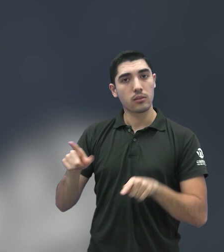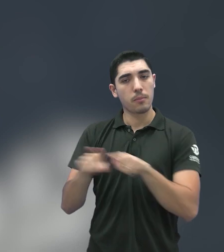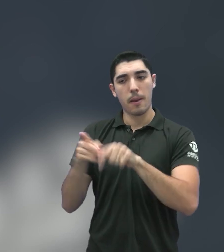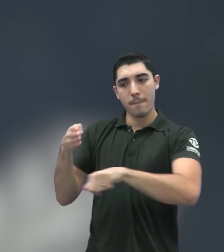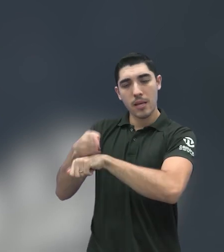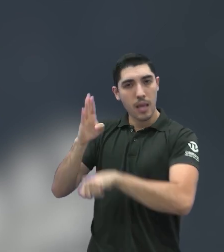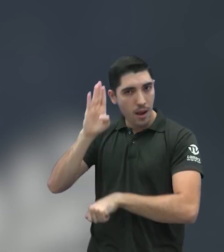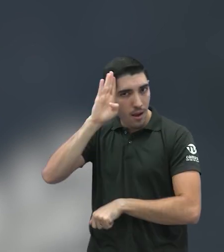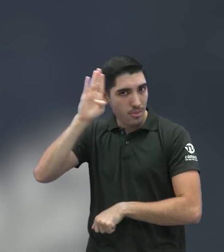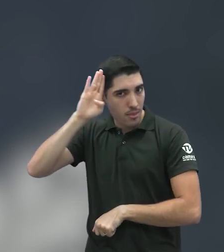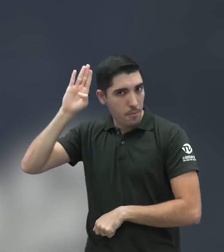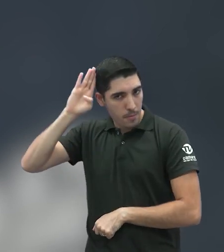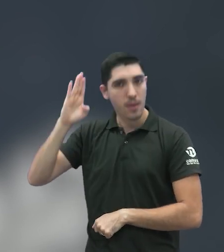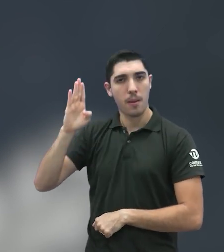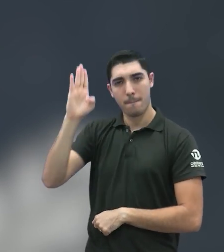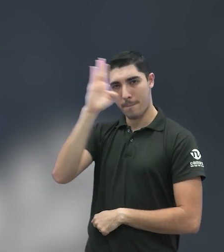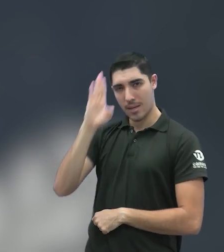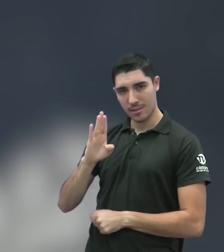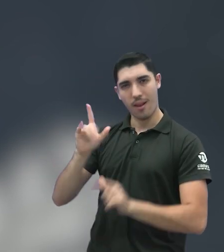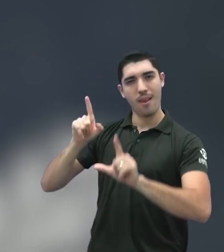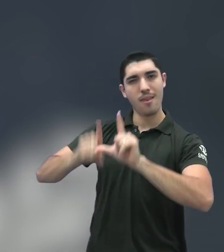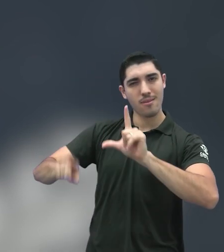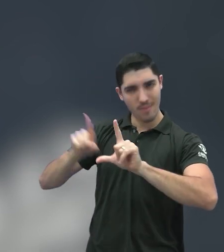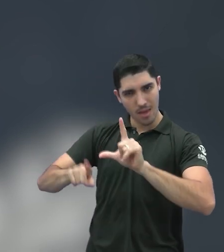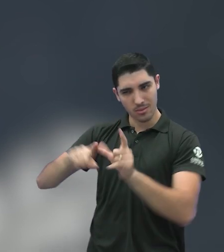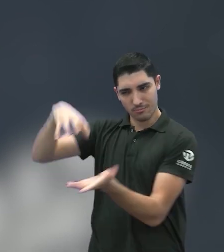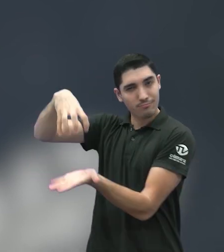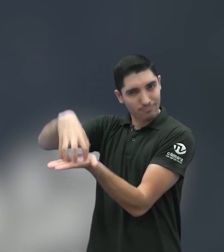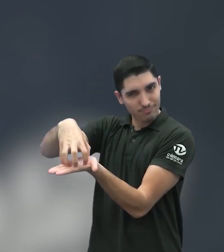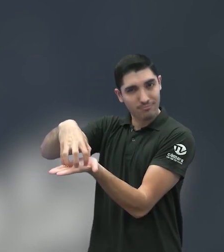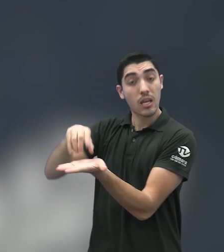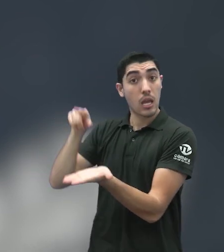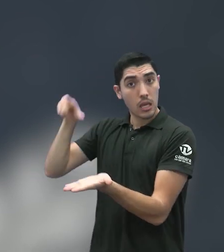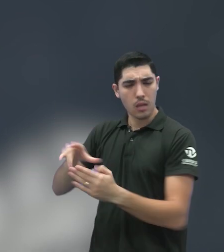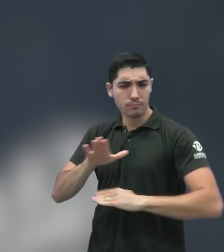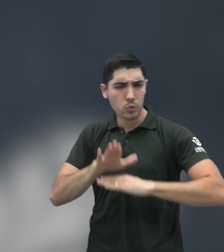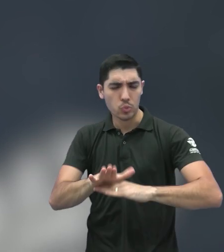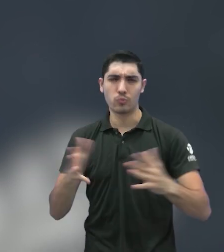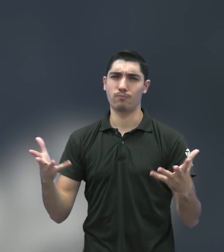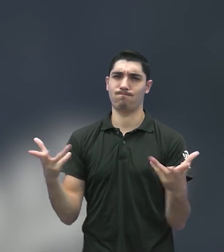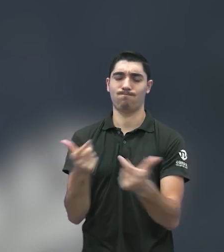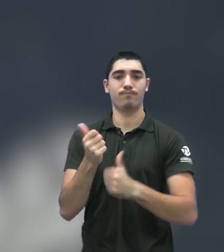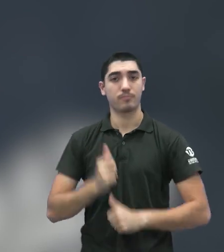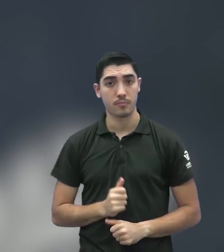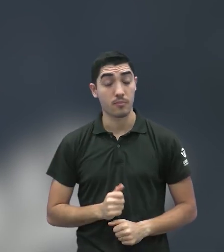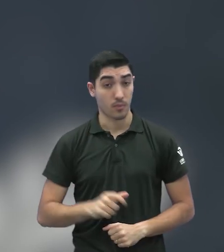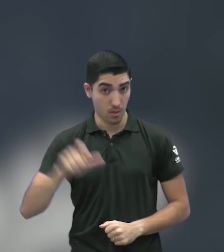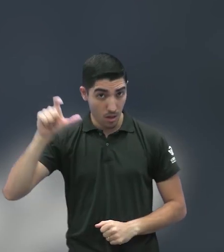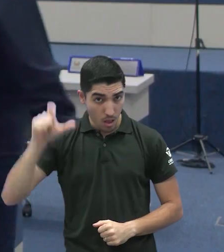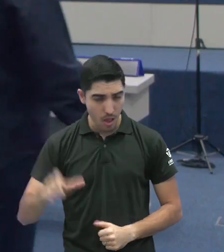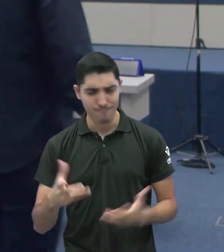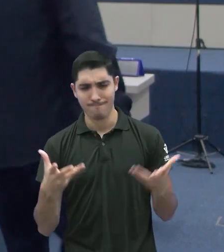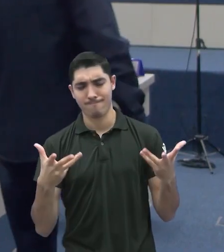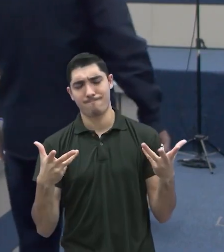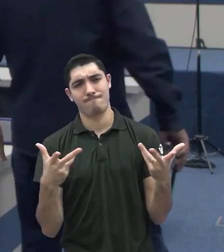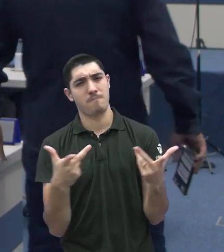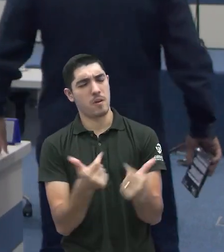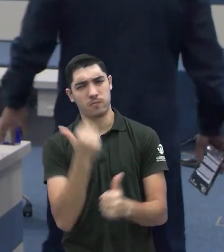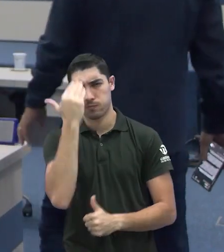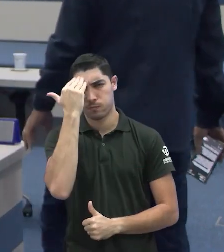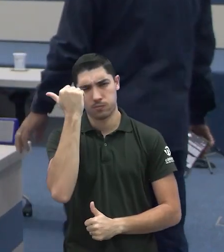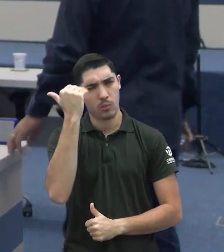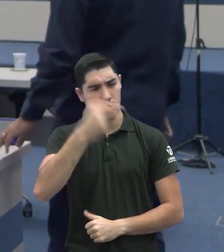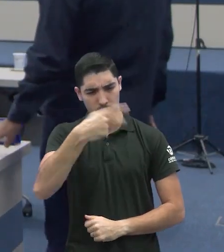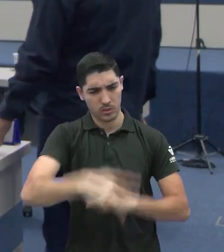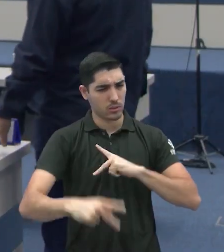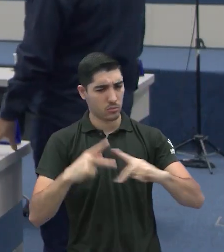José. Ele foi membro da Academia Brasileira de Letras. A contribuição para a cidade foi enorme. É um grande nome, um